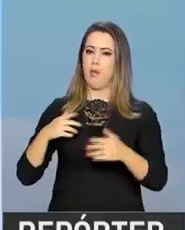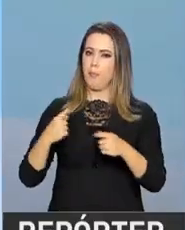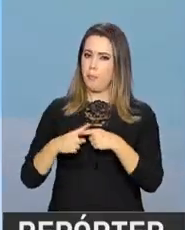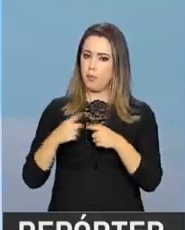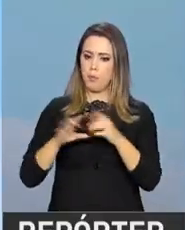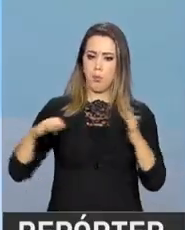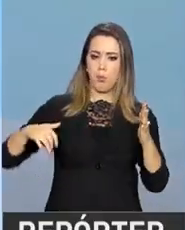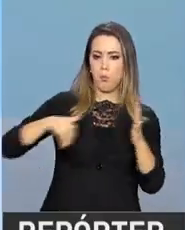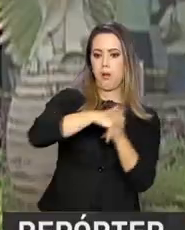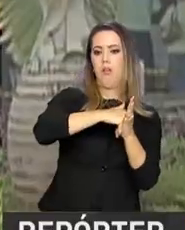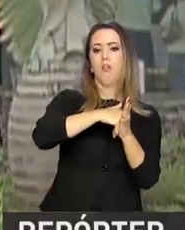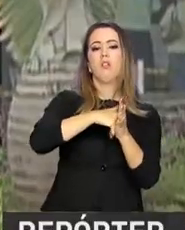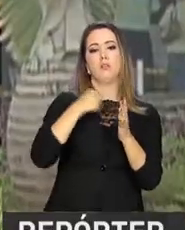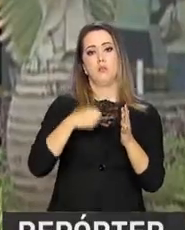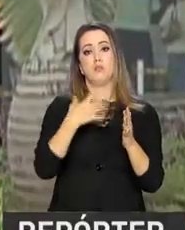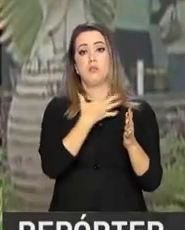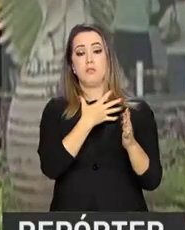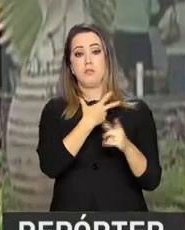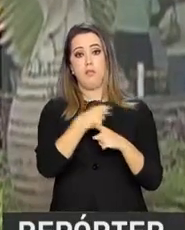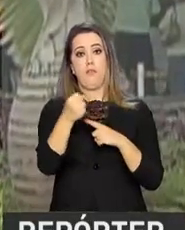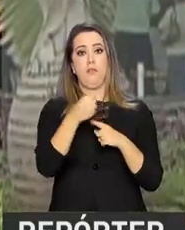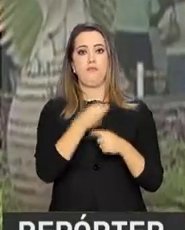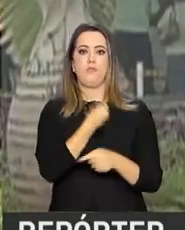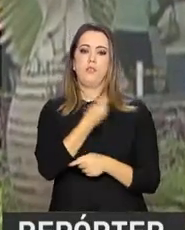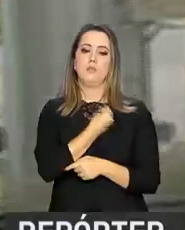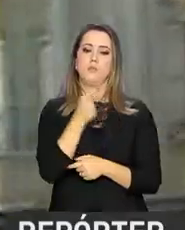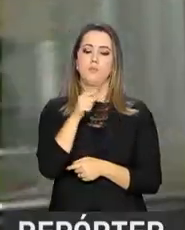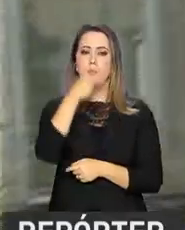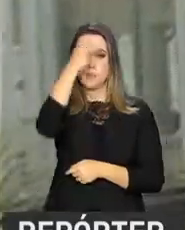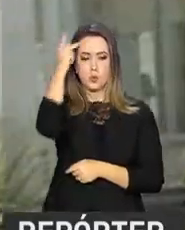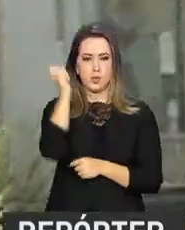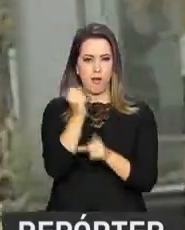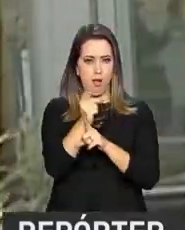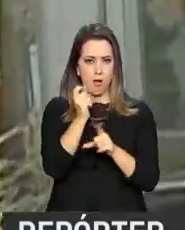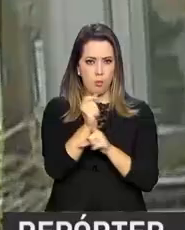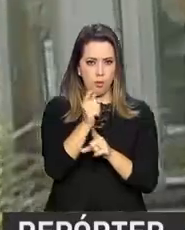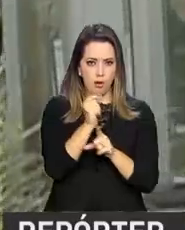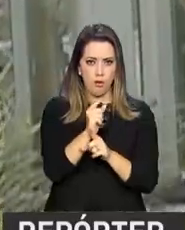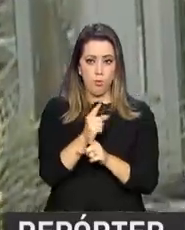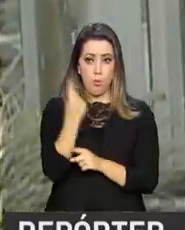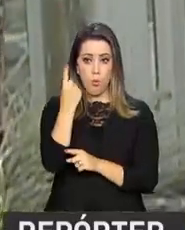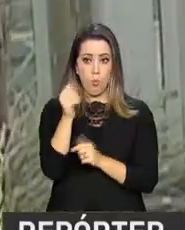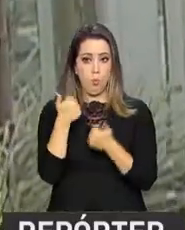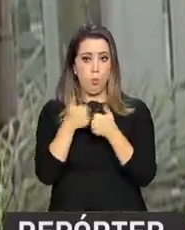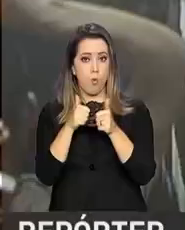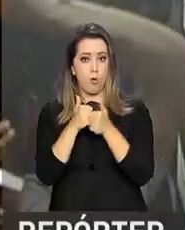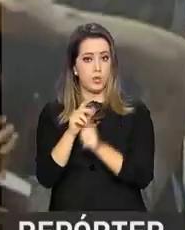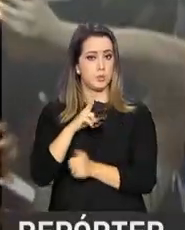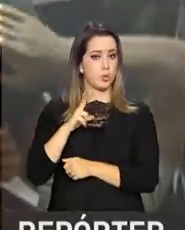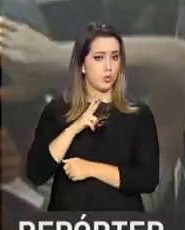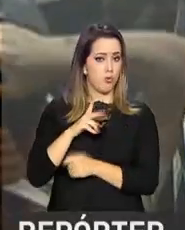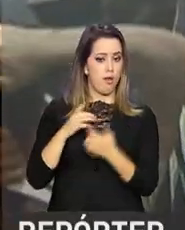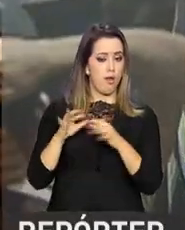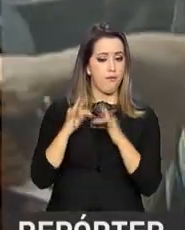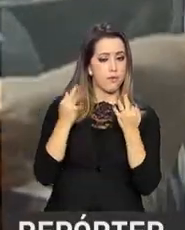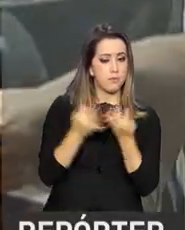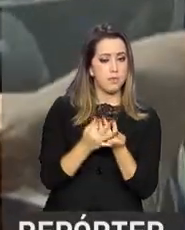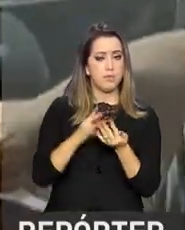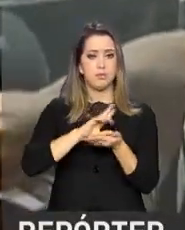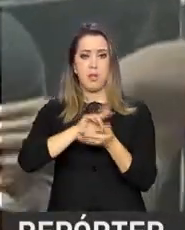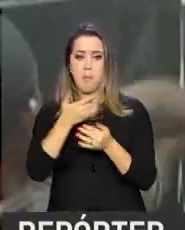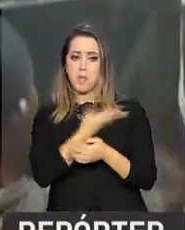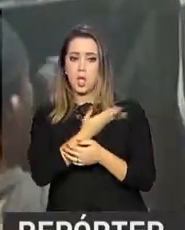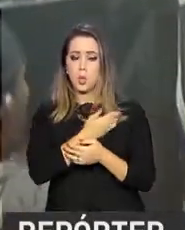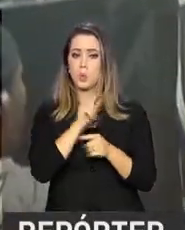certeza salvar vidas e para quem pretende alugar um ônibus para viajar com amigos e familiares é bom prestar atenção